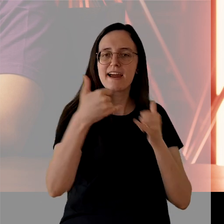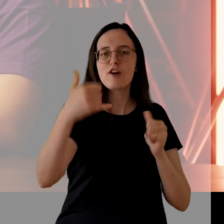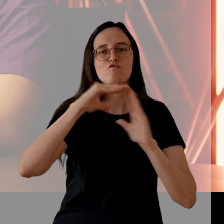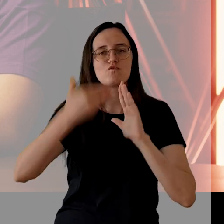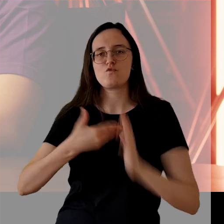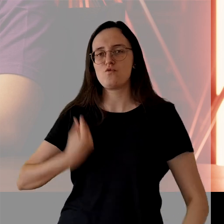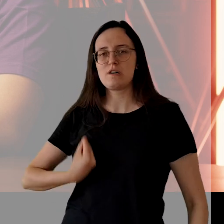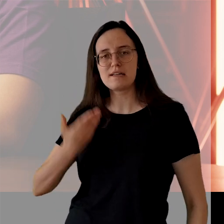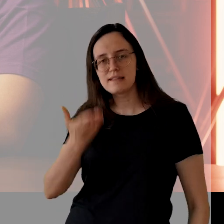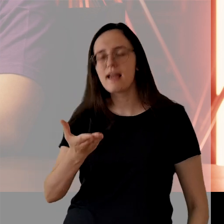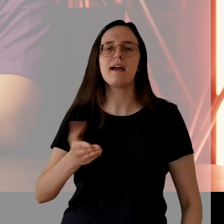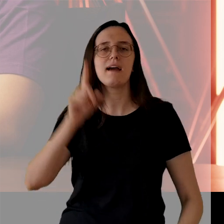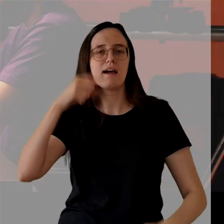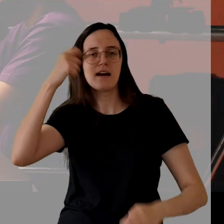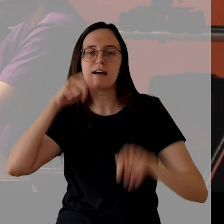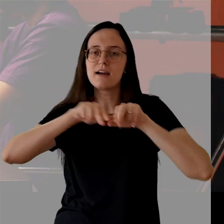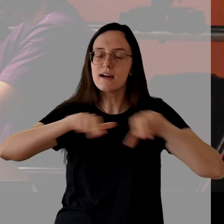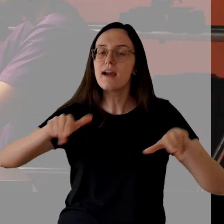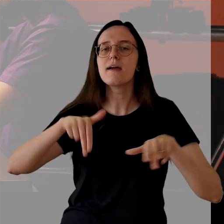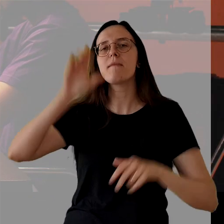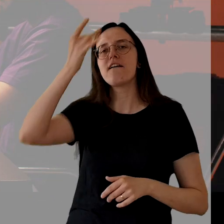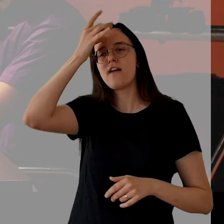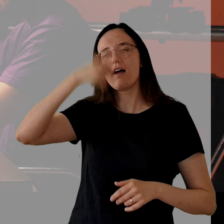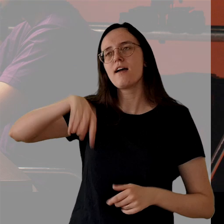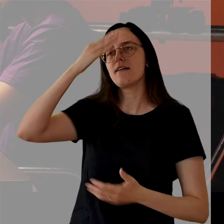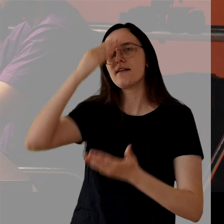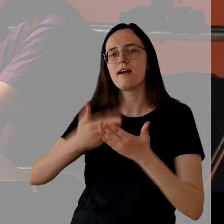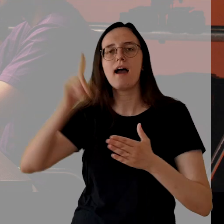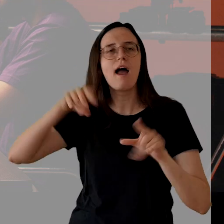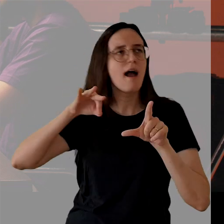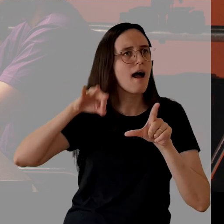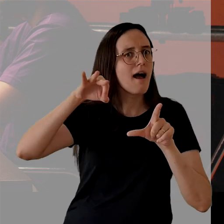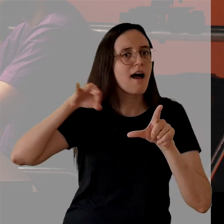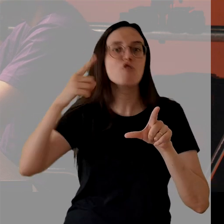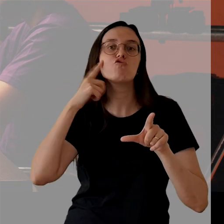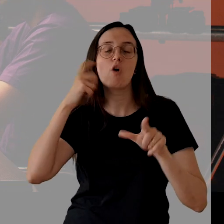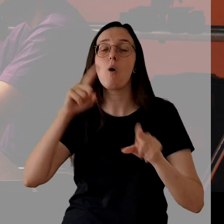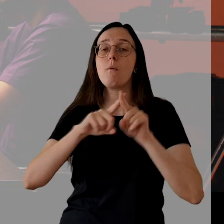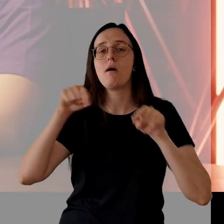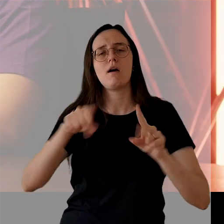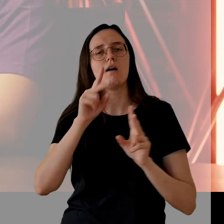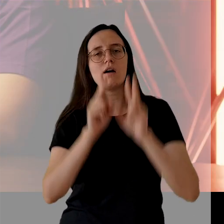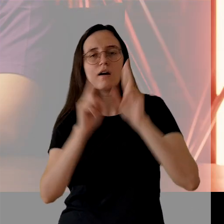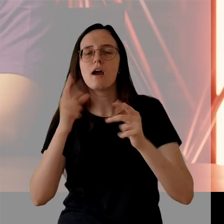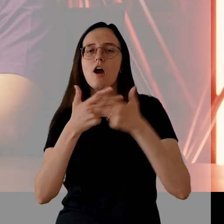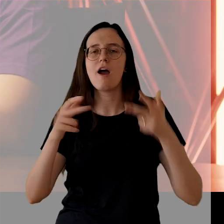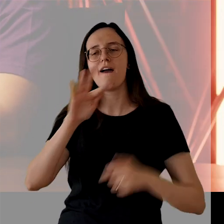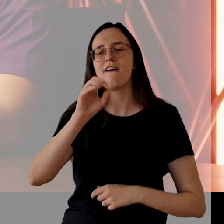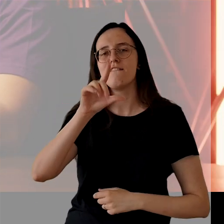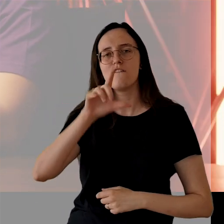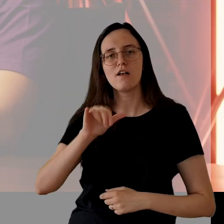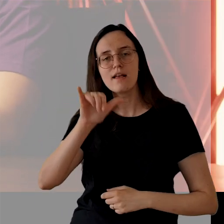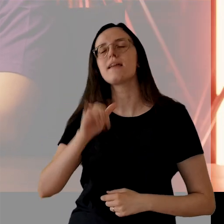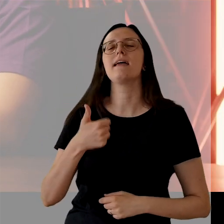circulando os atores, ficou mais fácil para eles. Mas aqui na parte de edição, de Foley,